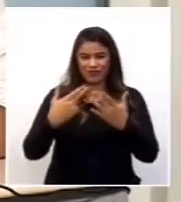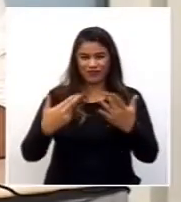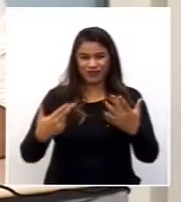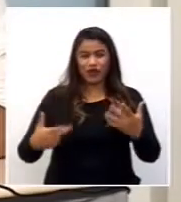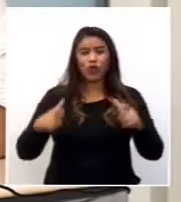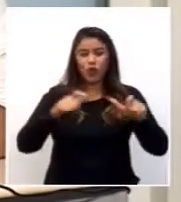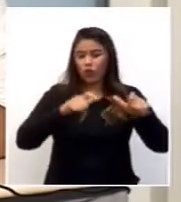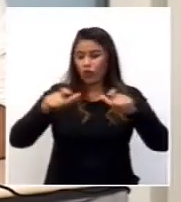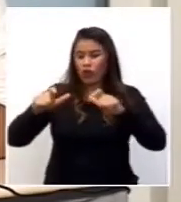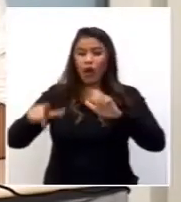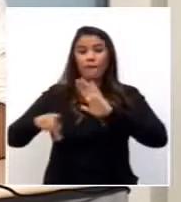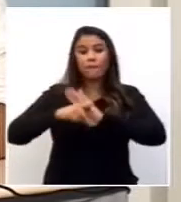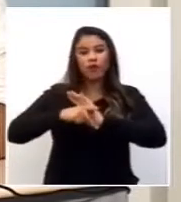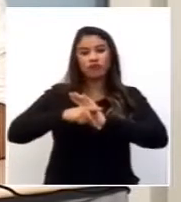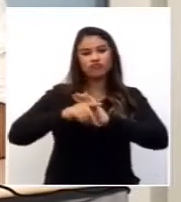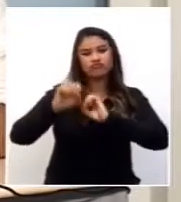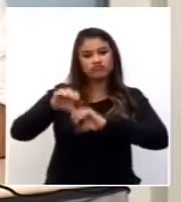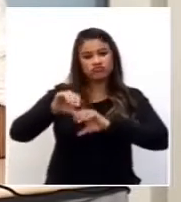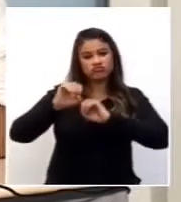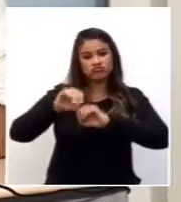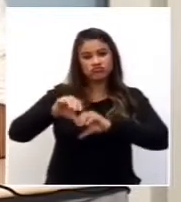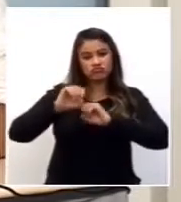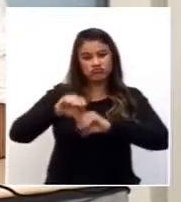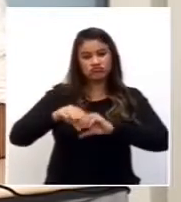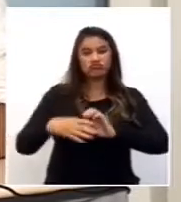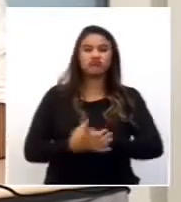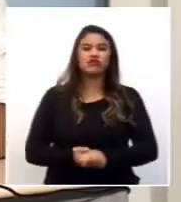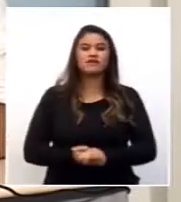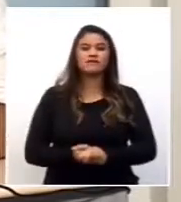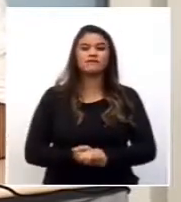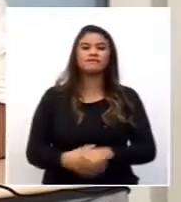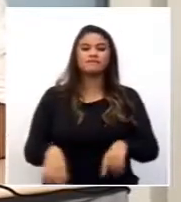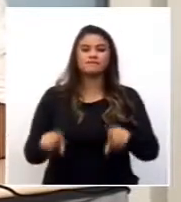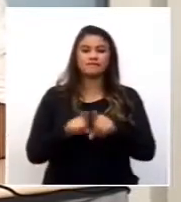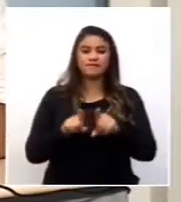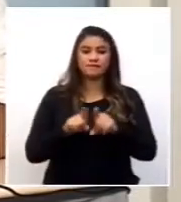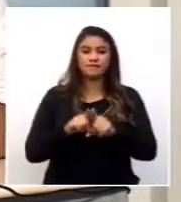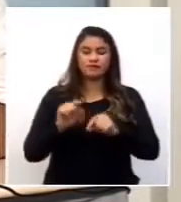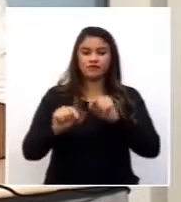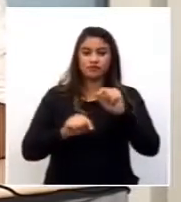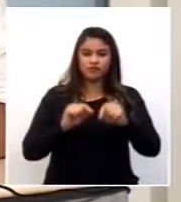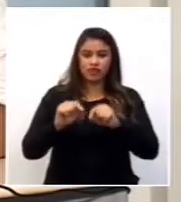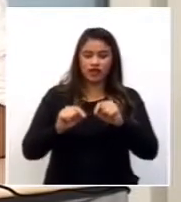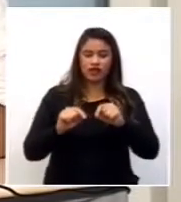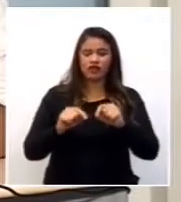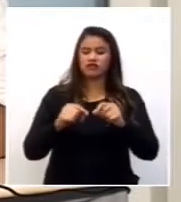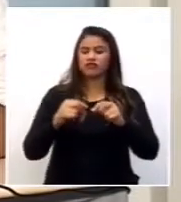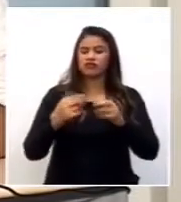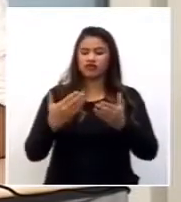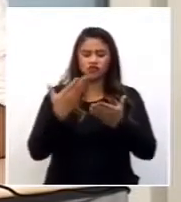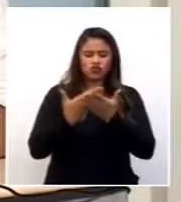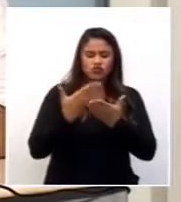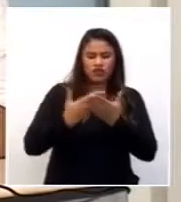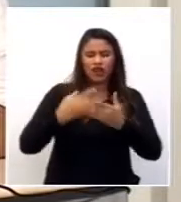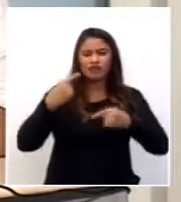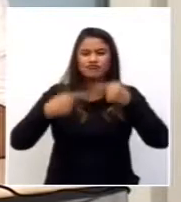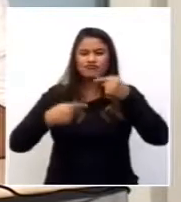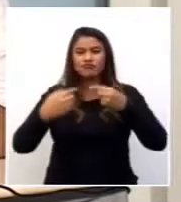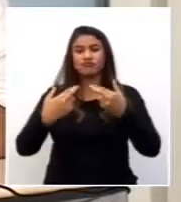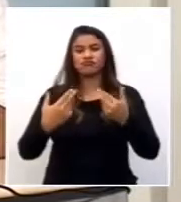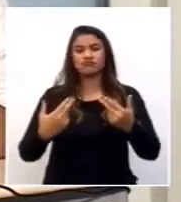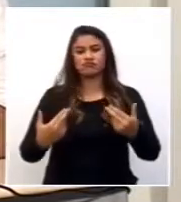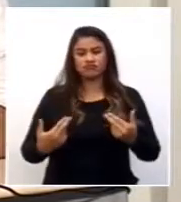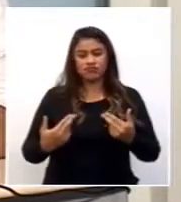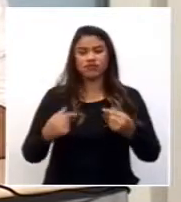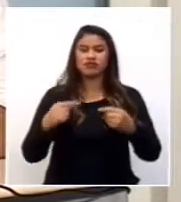aprendizagem. Também, professor Paulo, várias formas de estudar e discutir. A